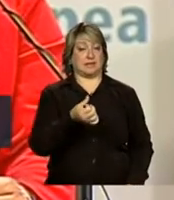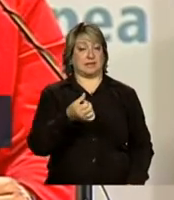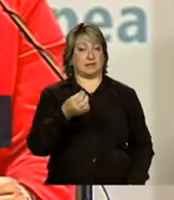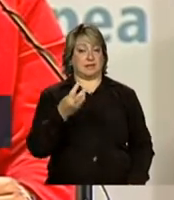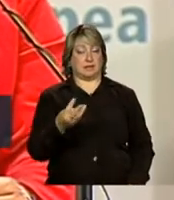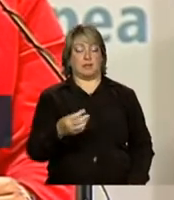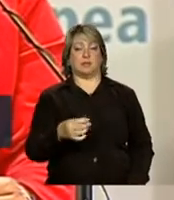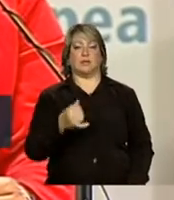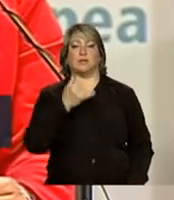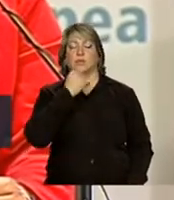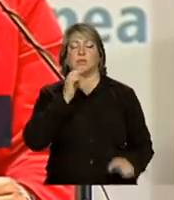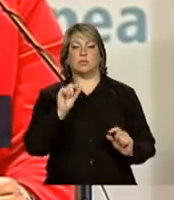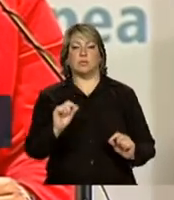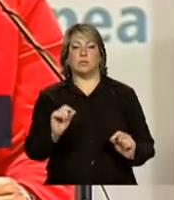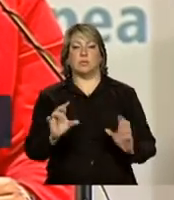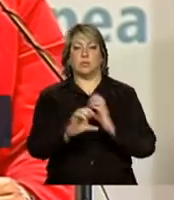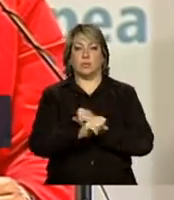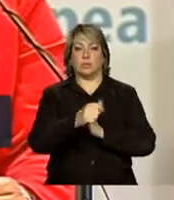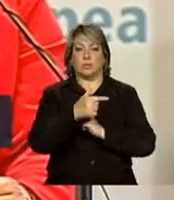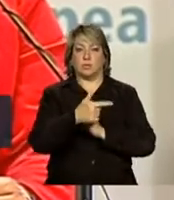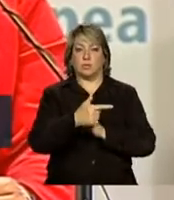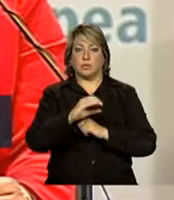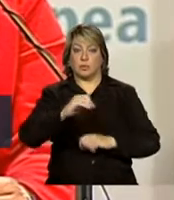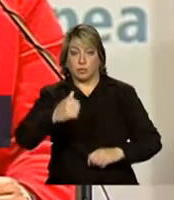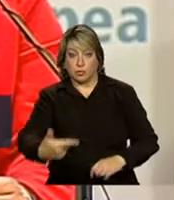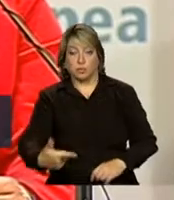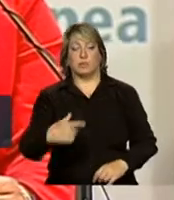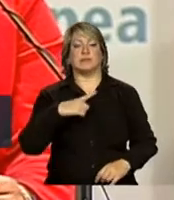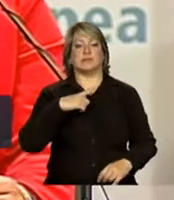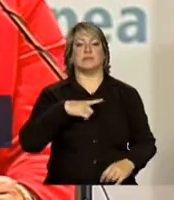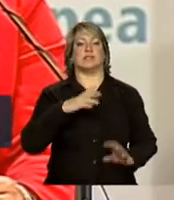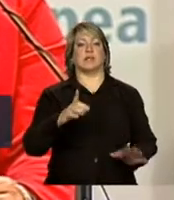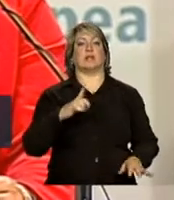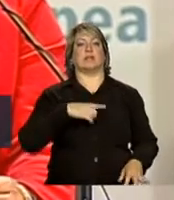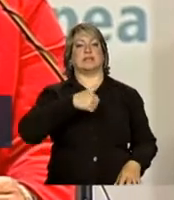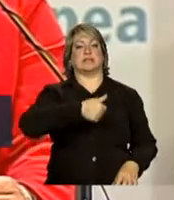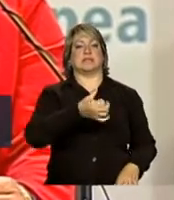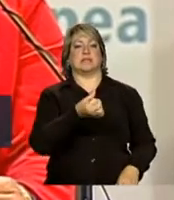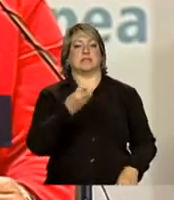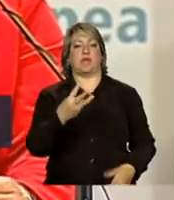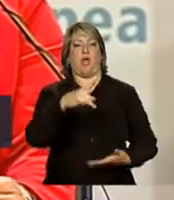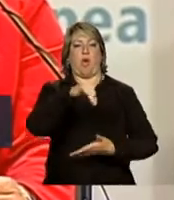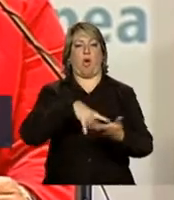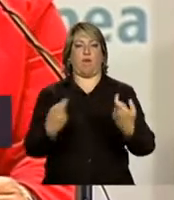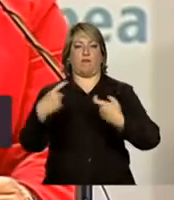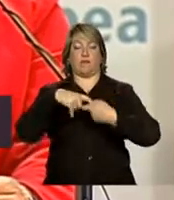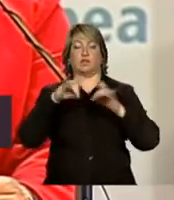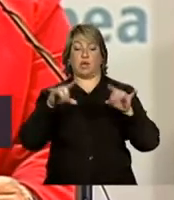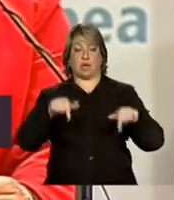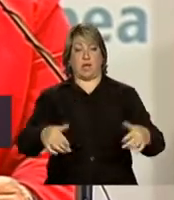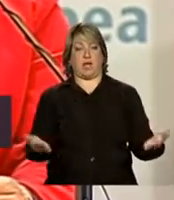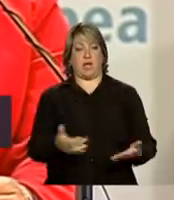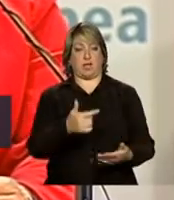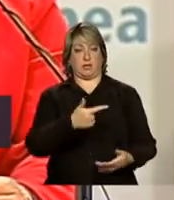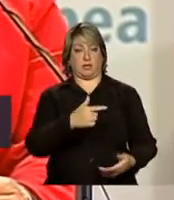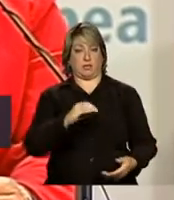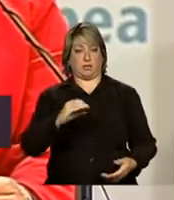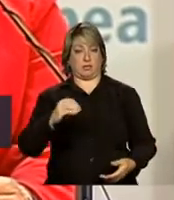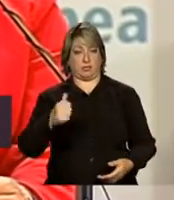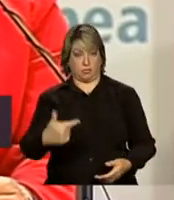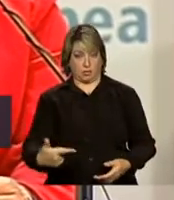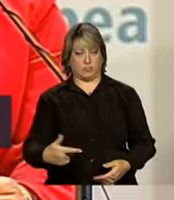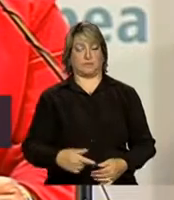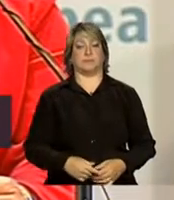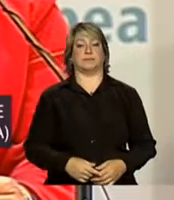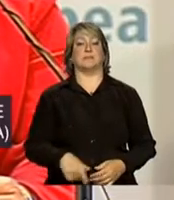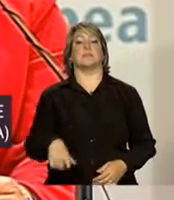convênios, sendo que em 2012 já temos 173 convênios só nesse ano. A análise dos diferentes